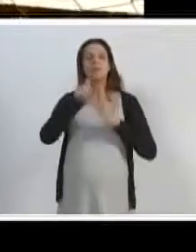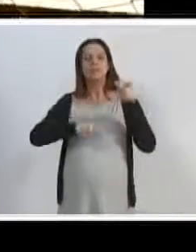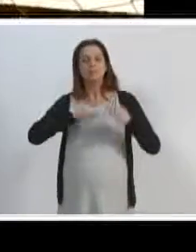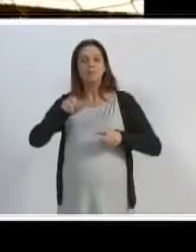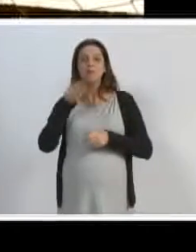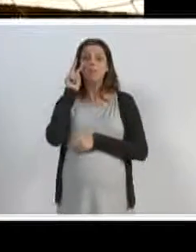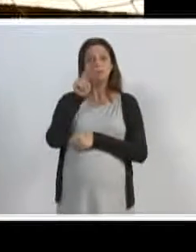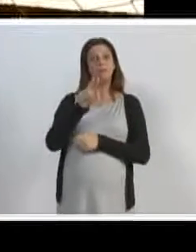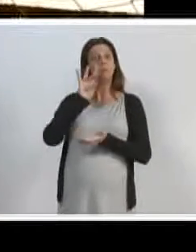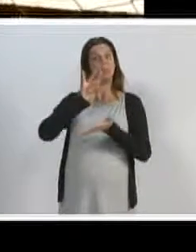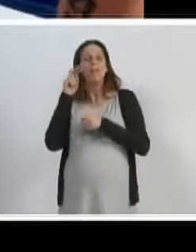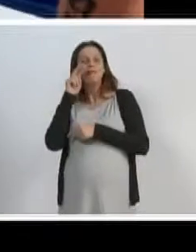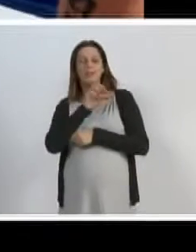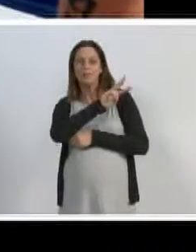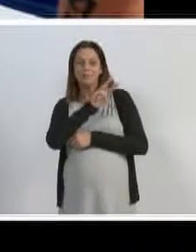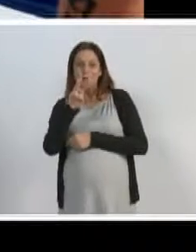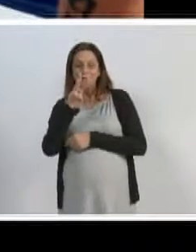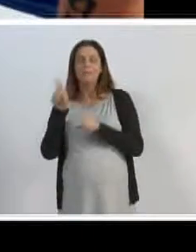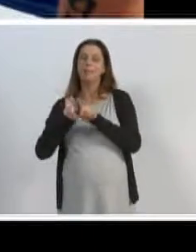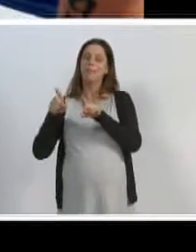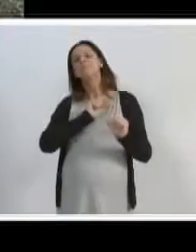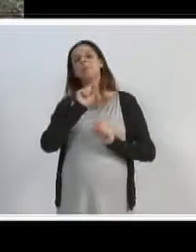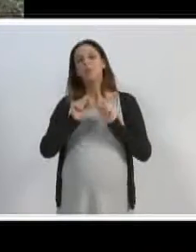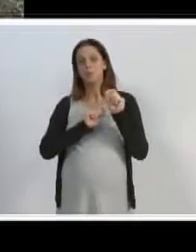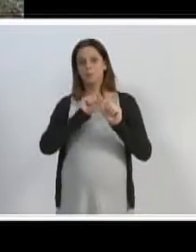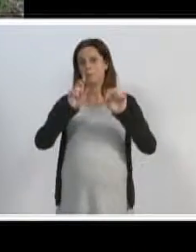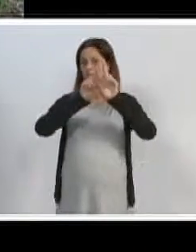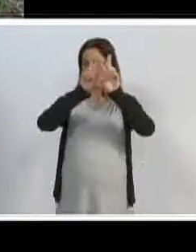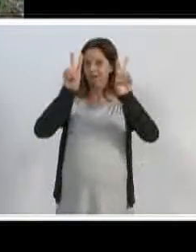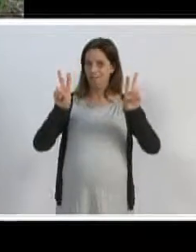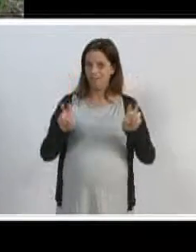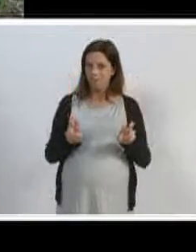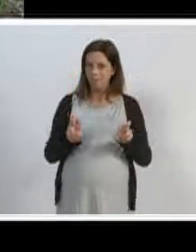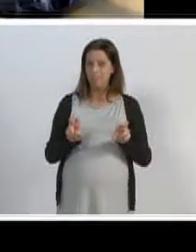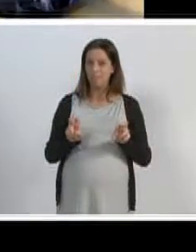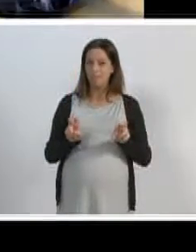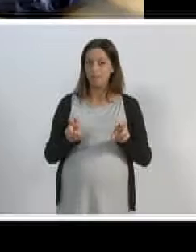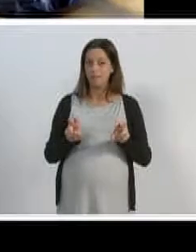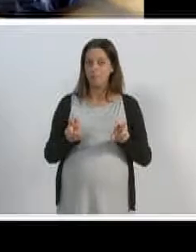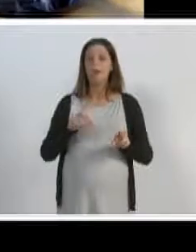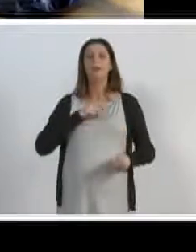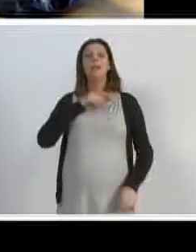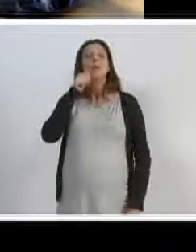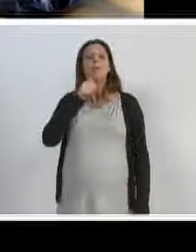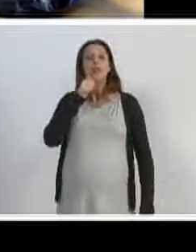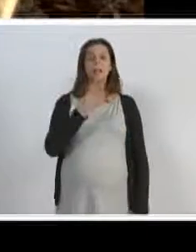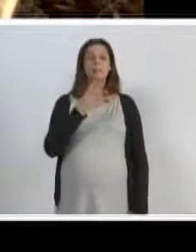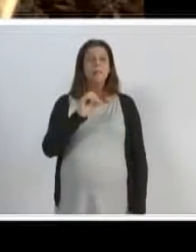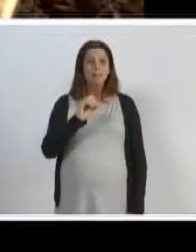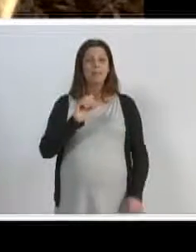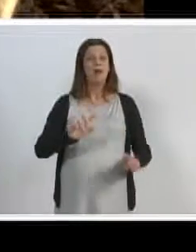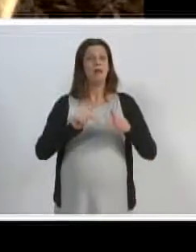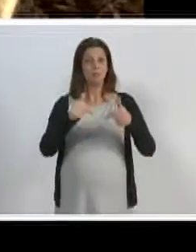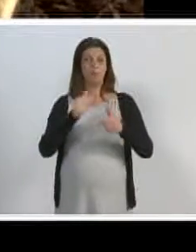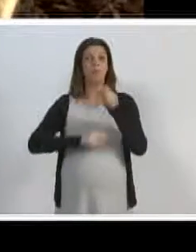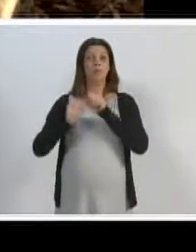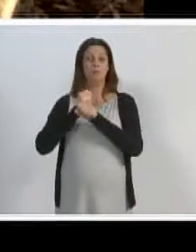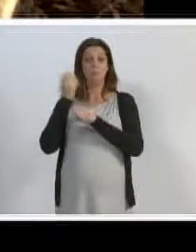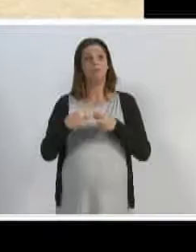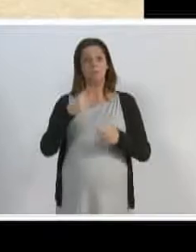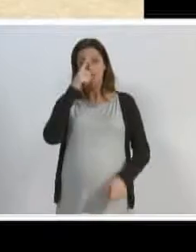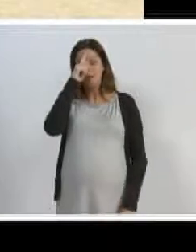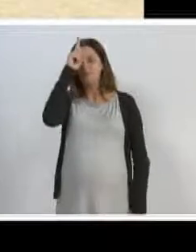e eu estive junto com os voluntários dando mais vida para a Praça Largo Viana, que está